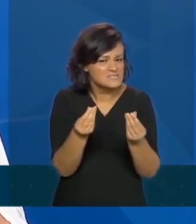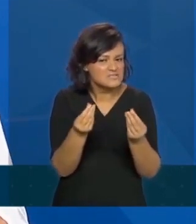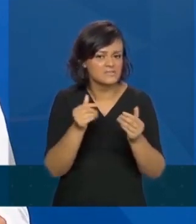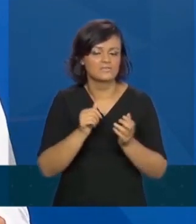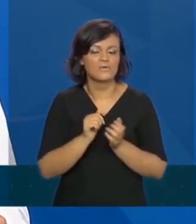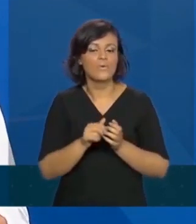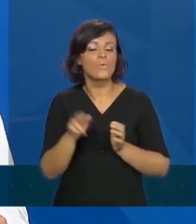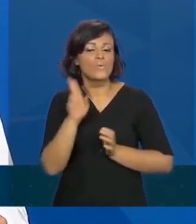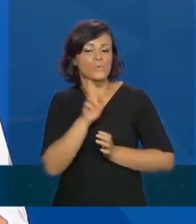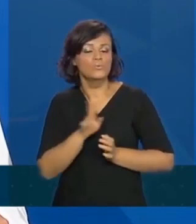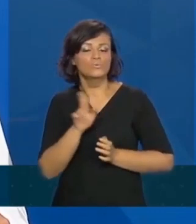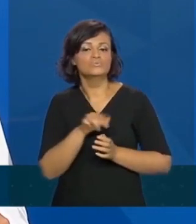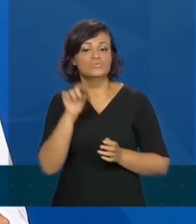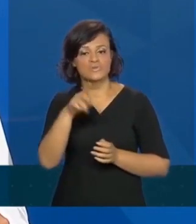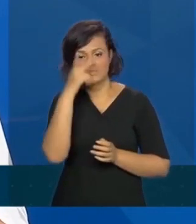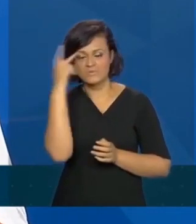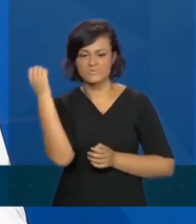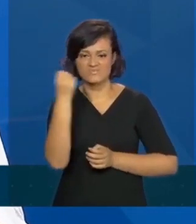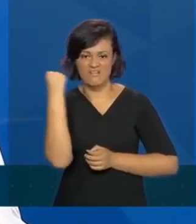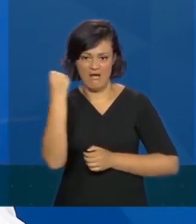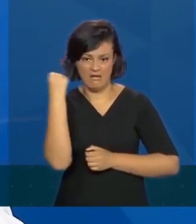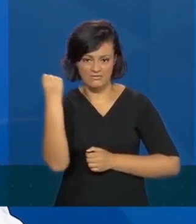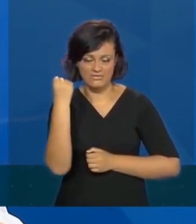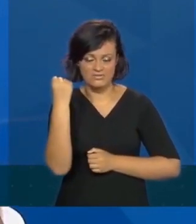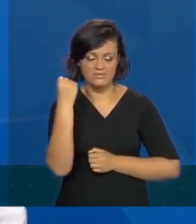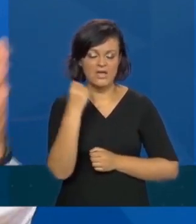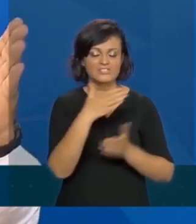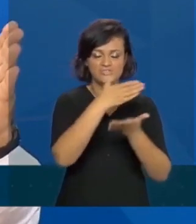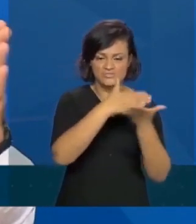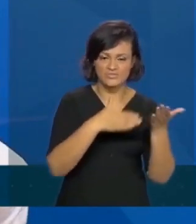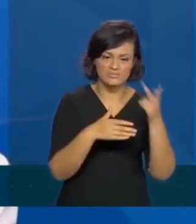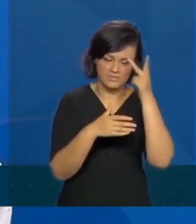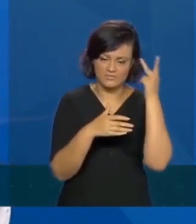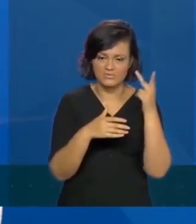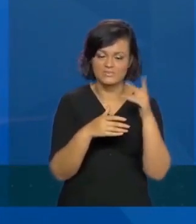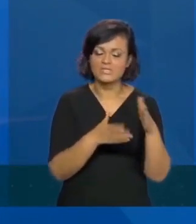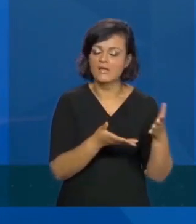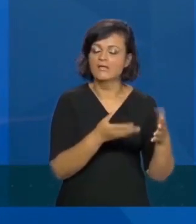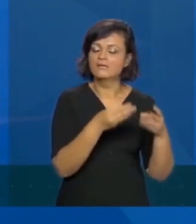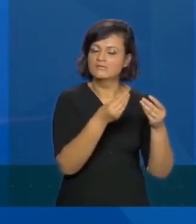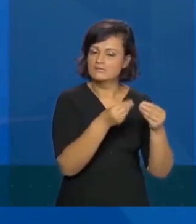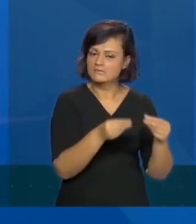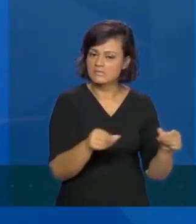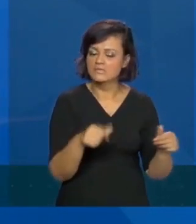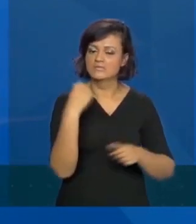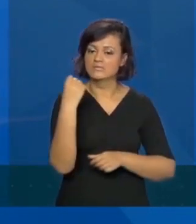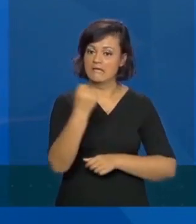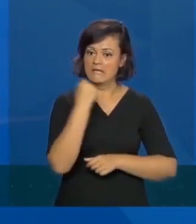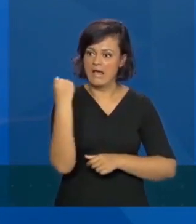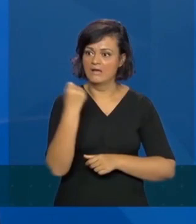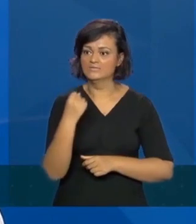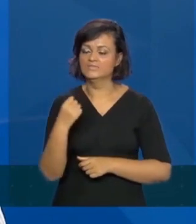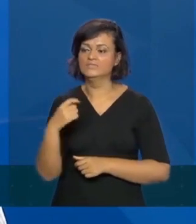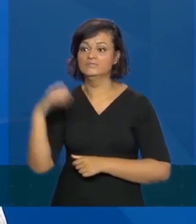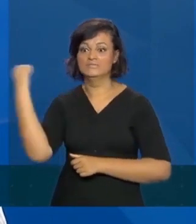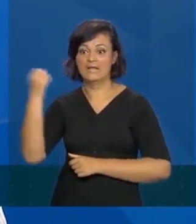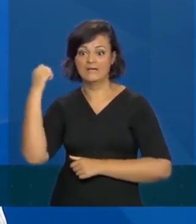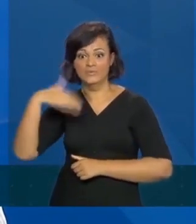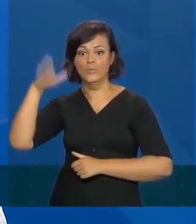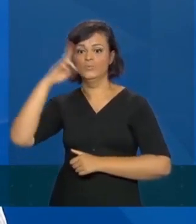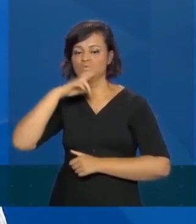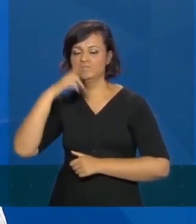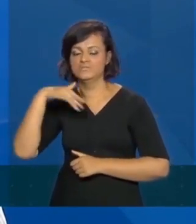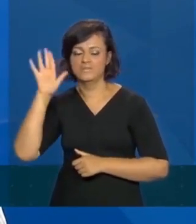compassivo, que é só nos críticos, a gente divide os pacientes em formas leves, formas graves e formas críticas. Nós